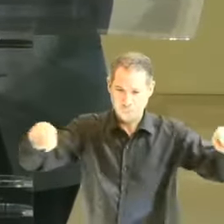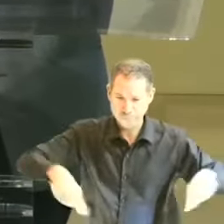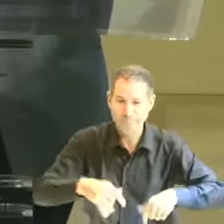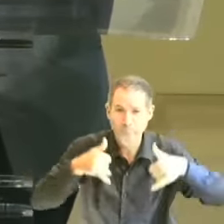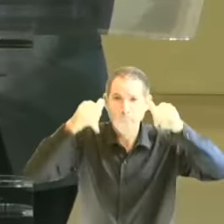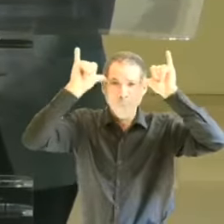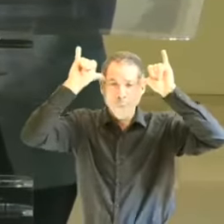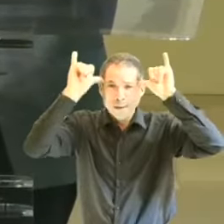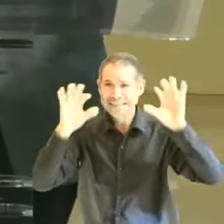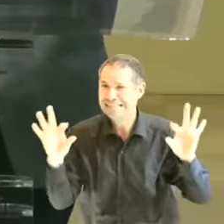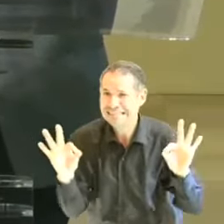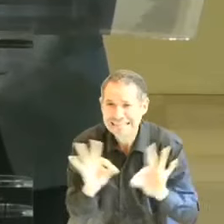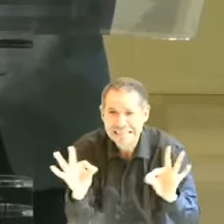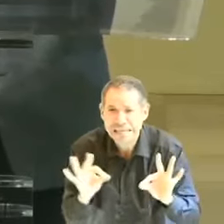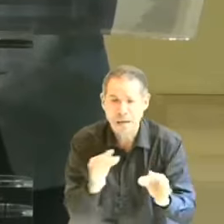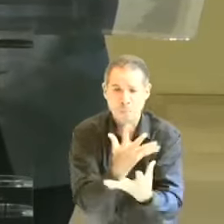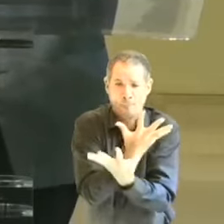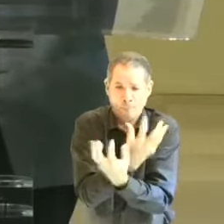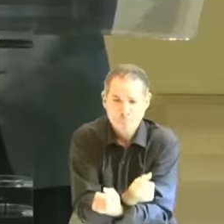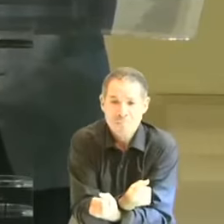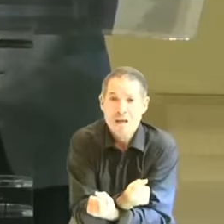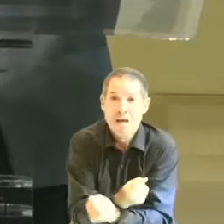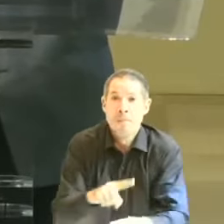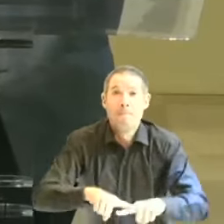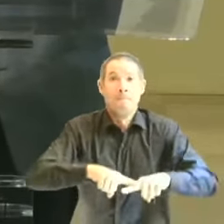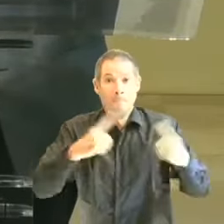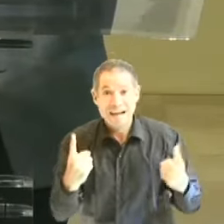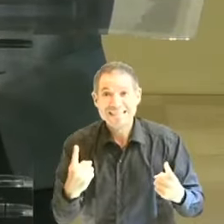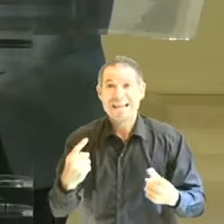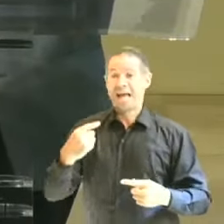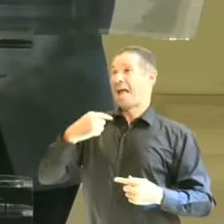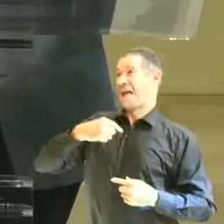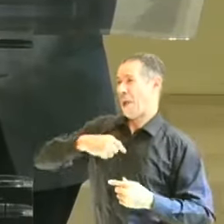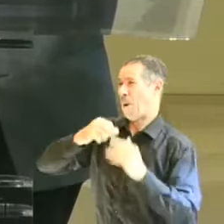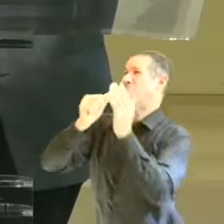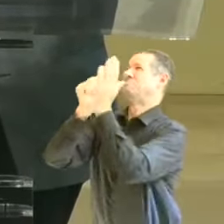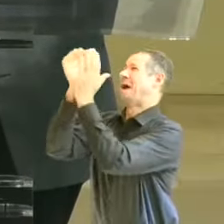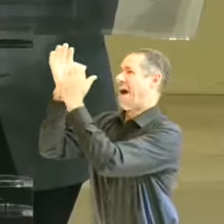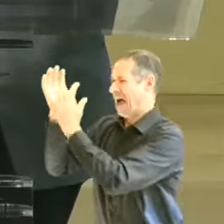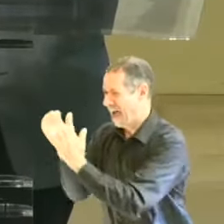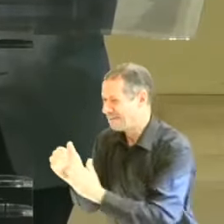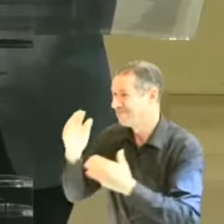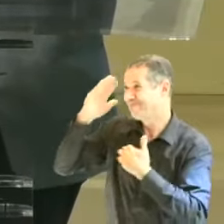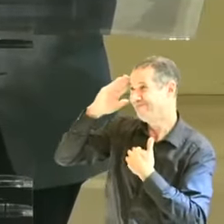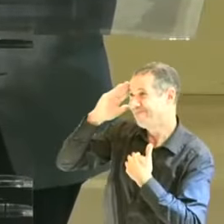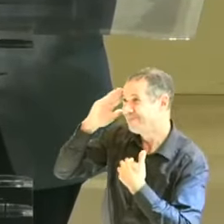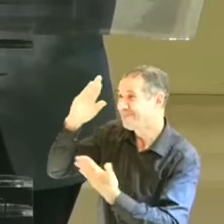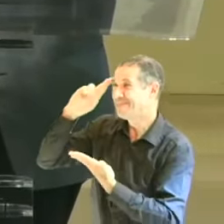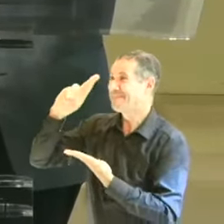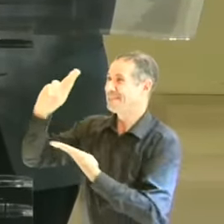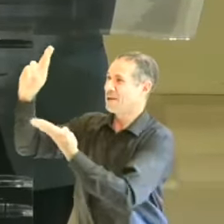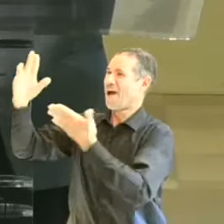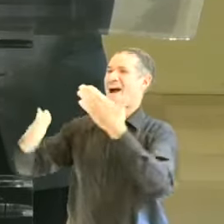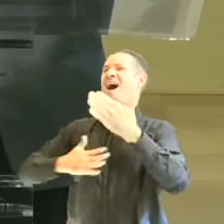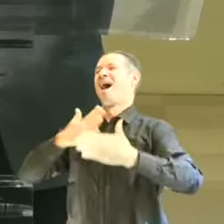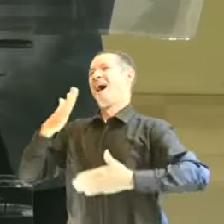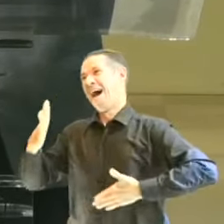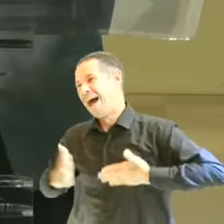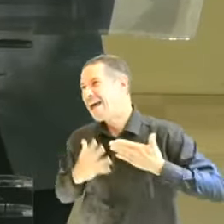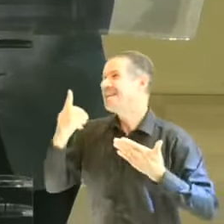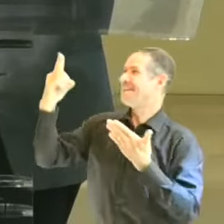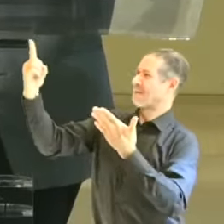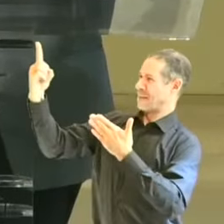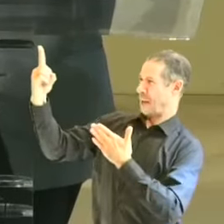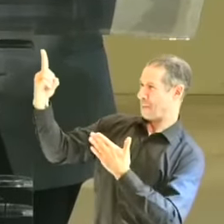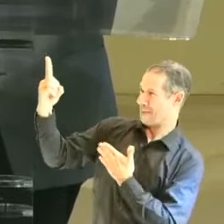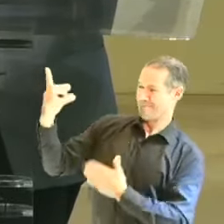nos estábulos, ainda assim eu exultarei no Senhor e me alegrarei no Deus da